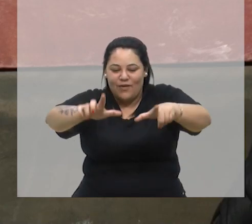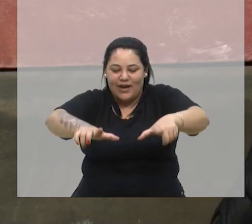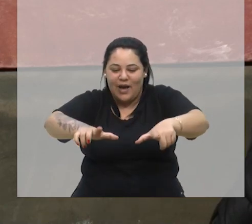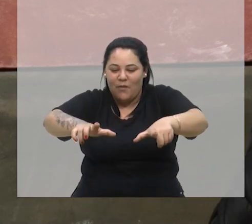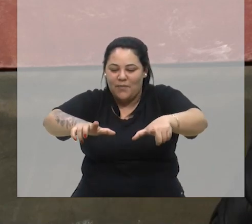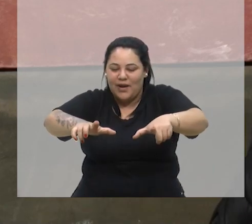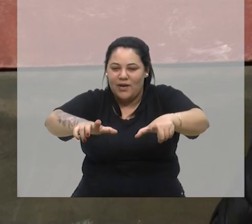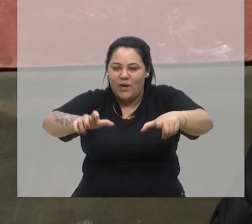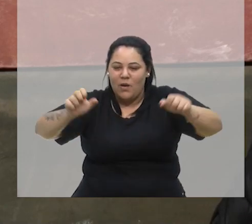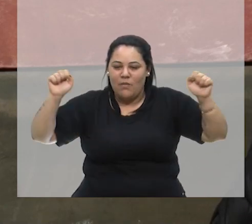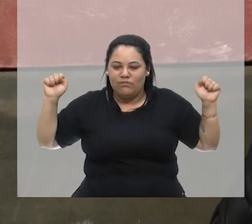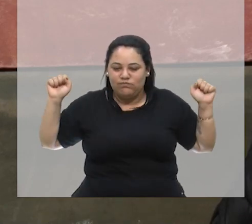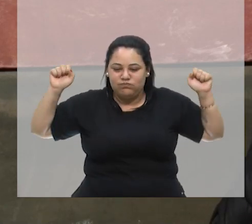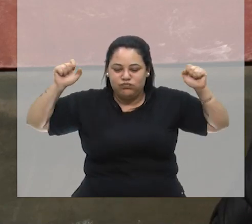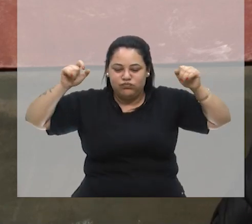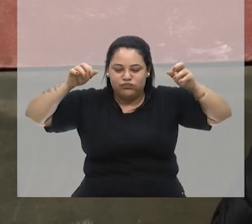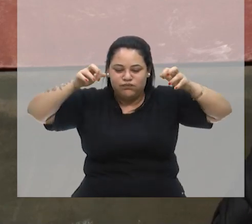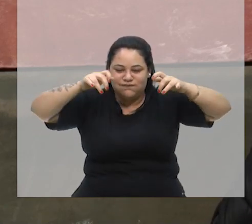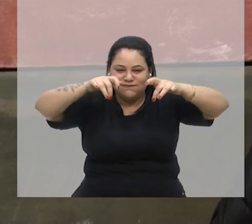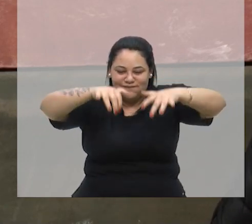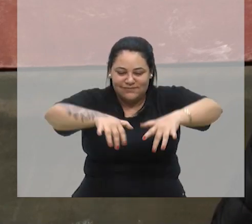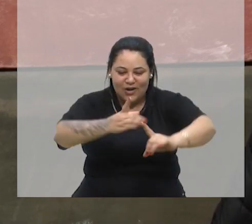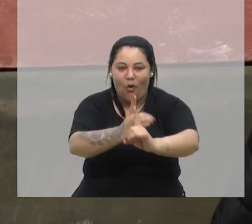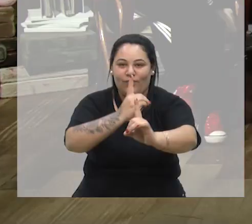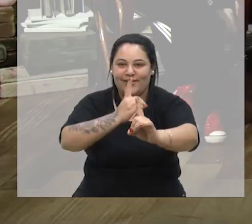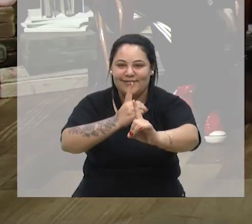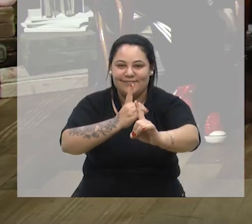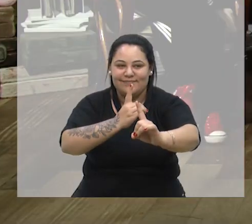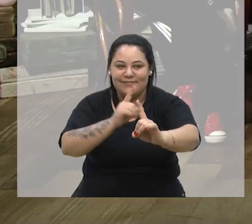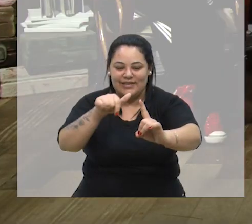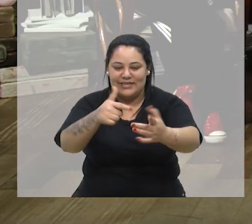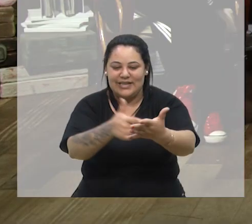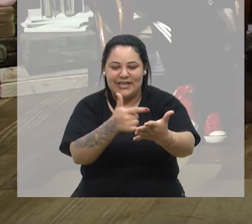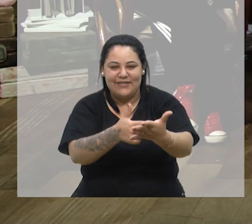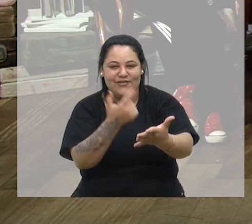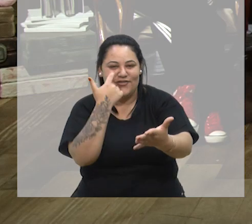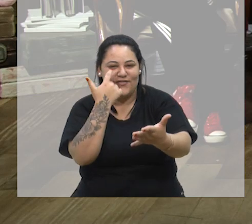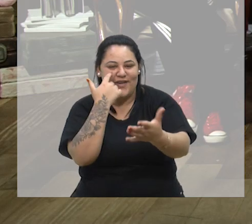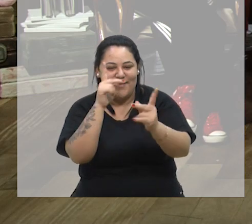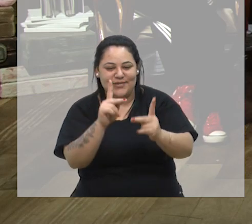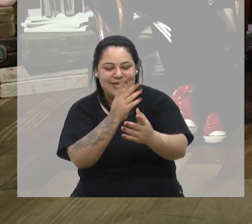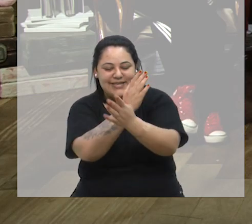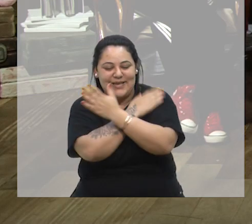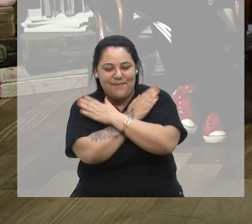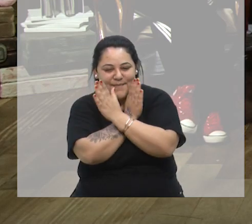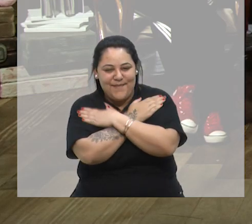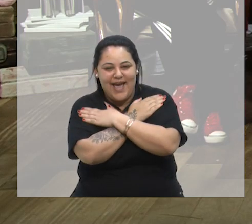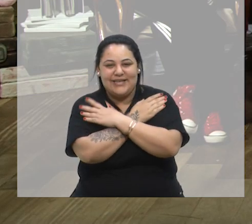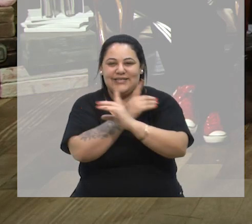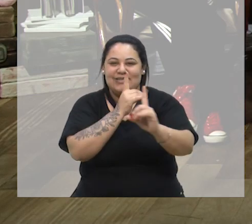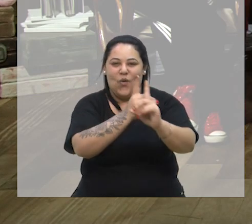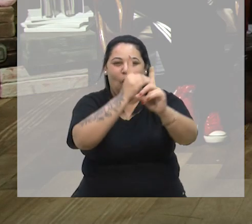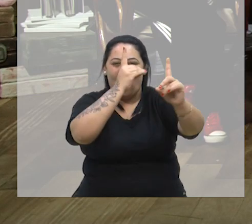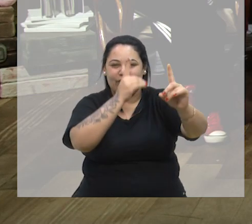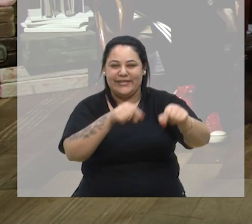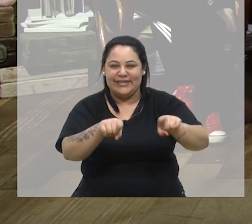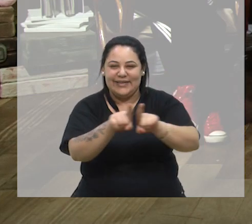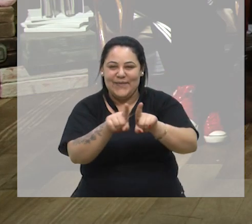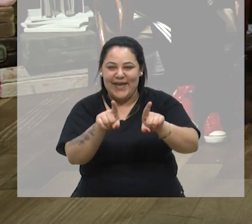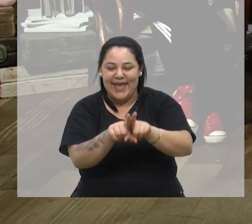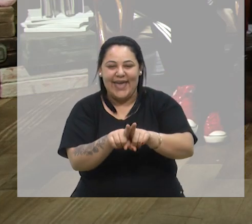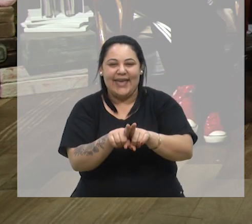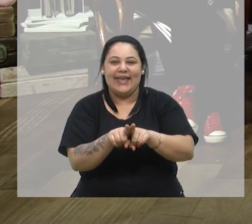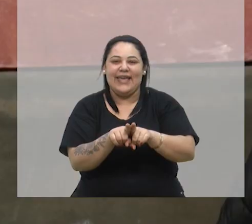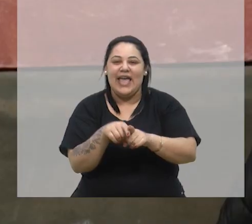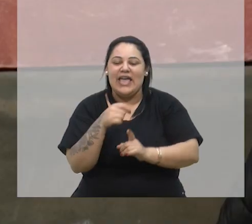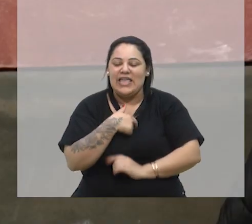que faz todo mundo se encontrar, né? Tanto com os livros, quanto com o outro, num bate-papo. Então, a gente vê muita gente se